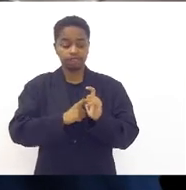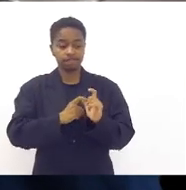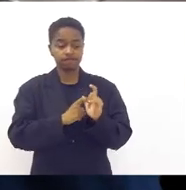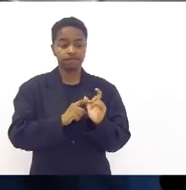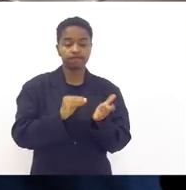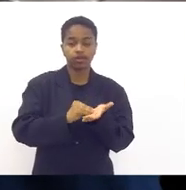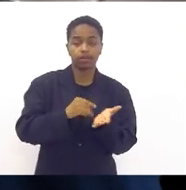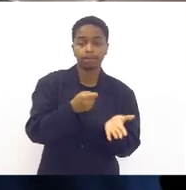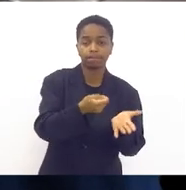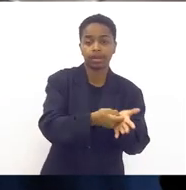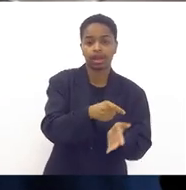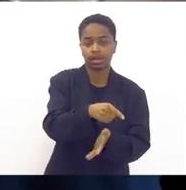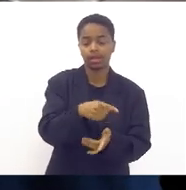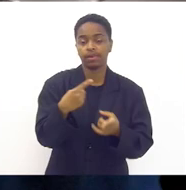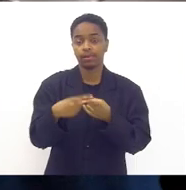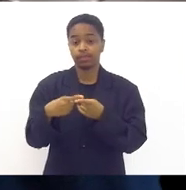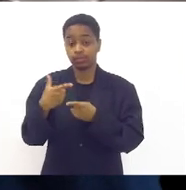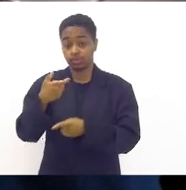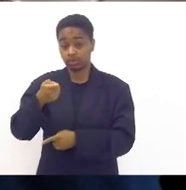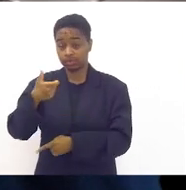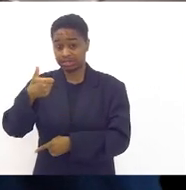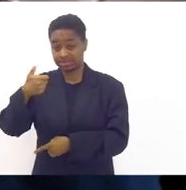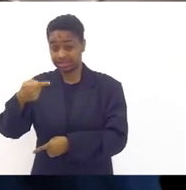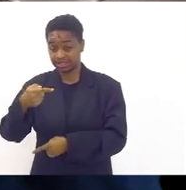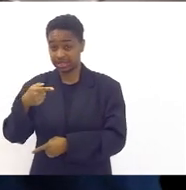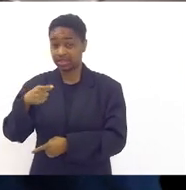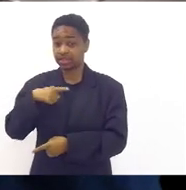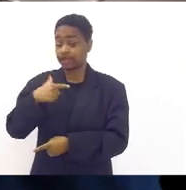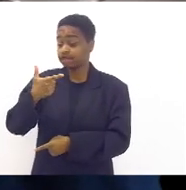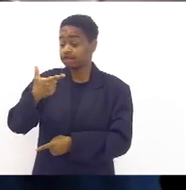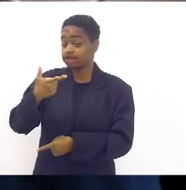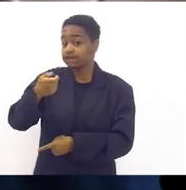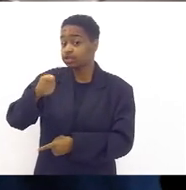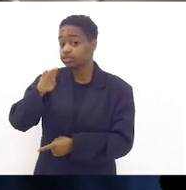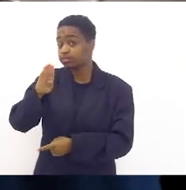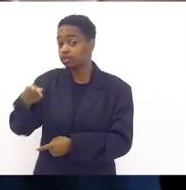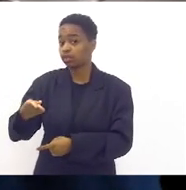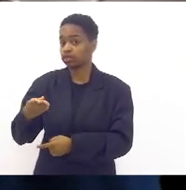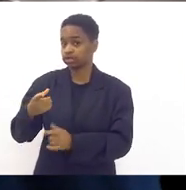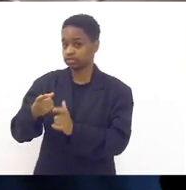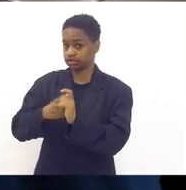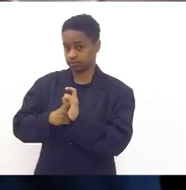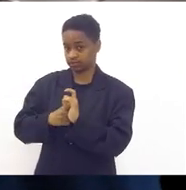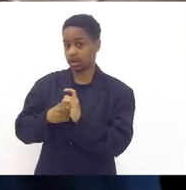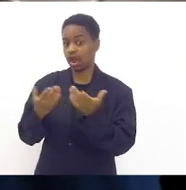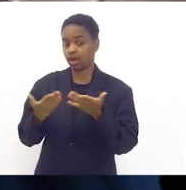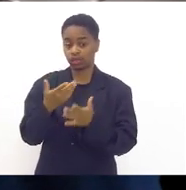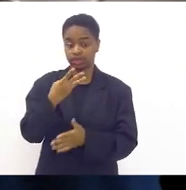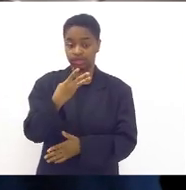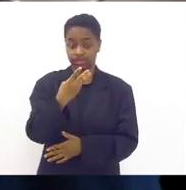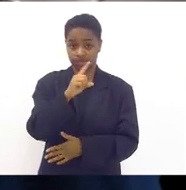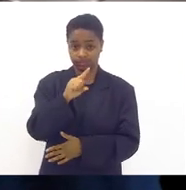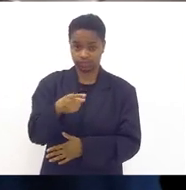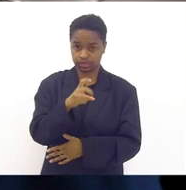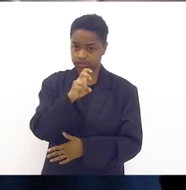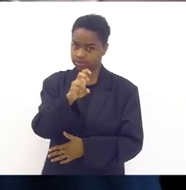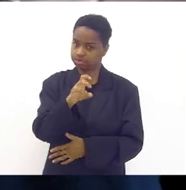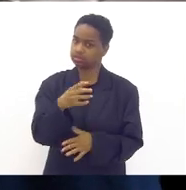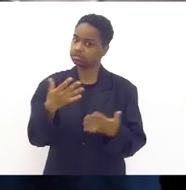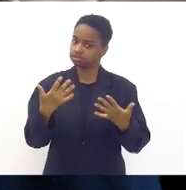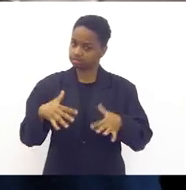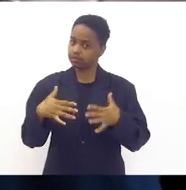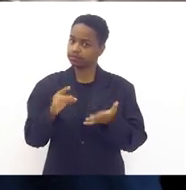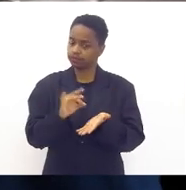No pico, lá em 17, a gente estava com restos a pagar de 20 bi e caiu para 3,5. É um